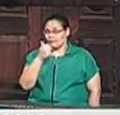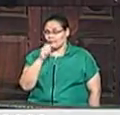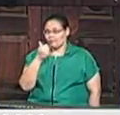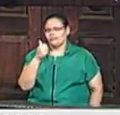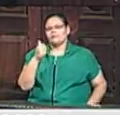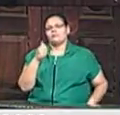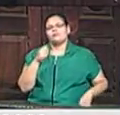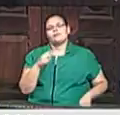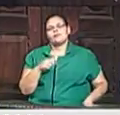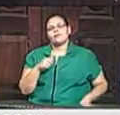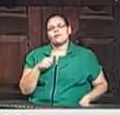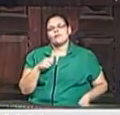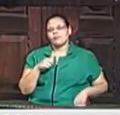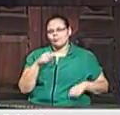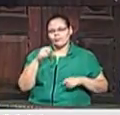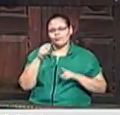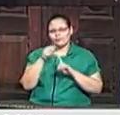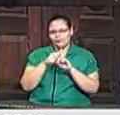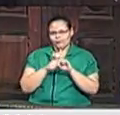11/5/2012